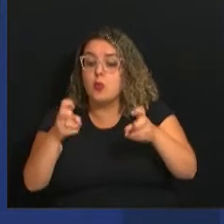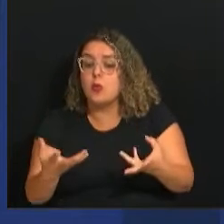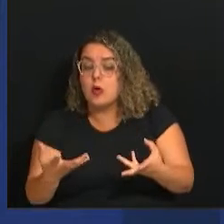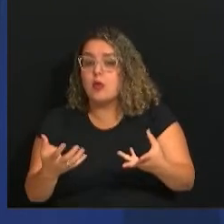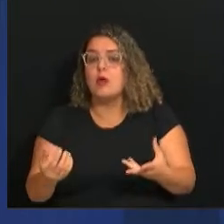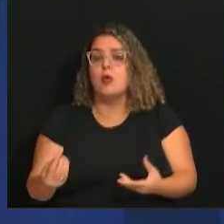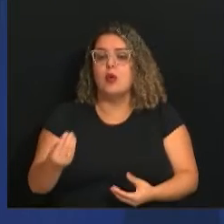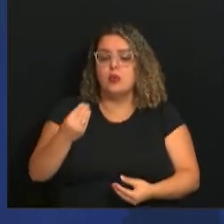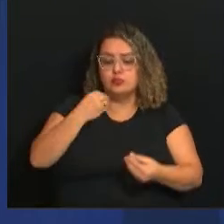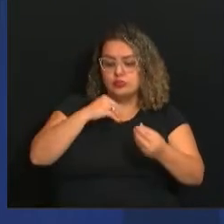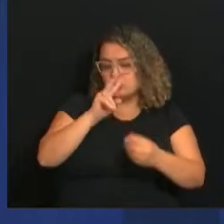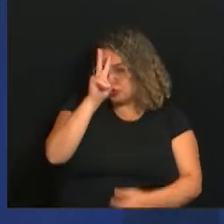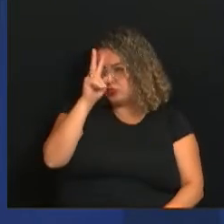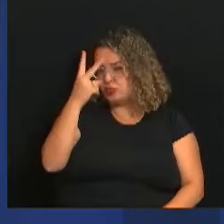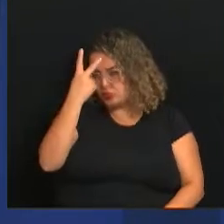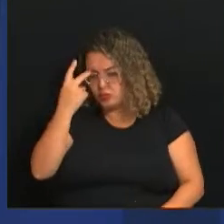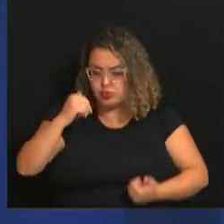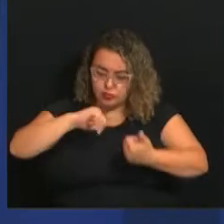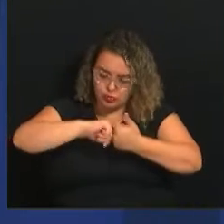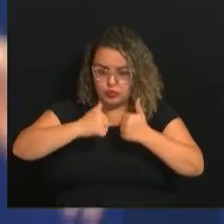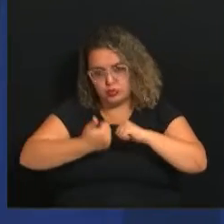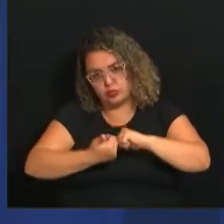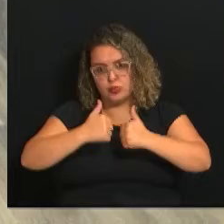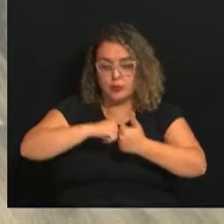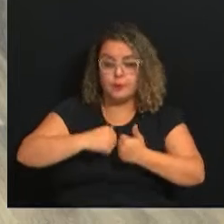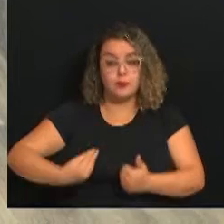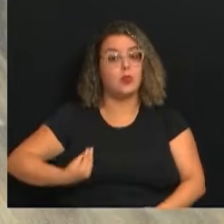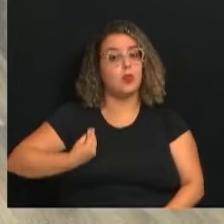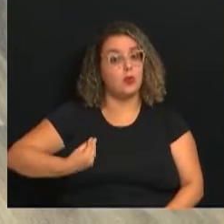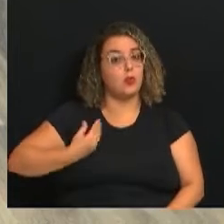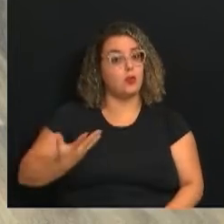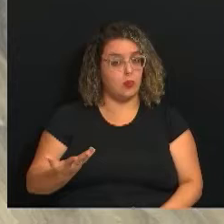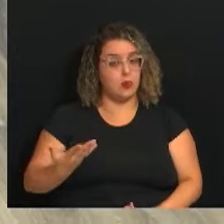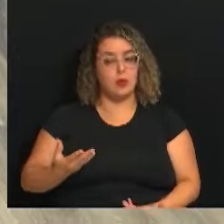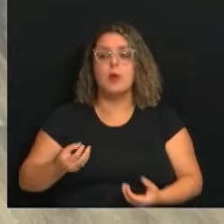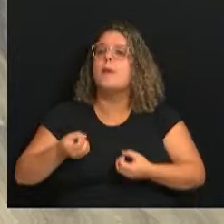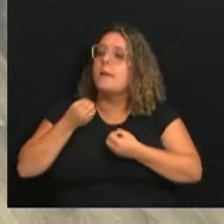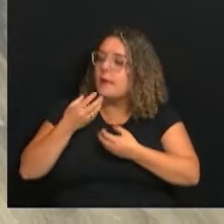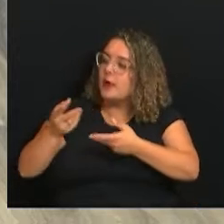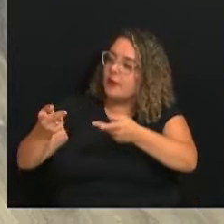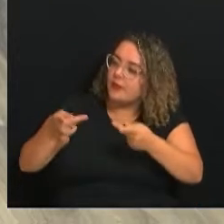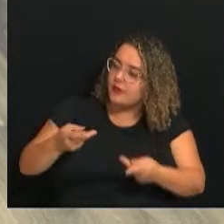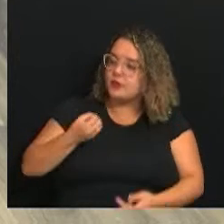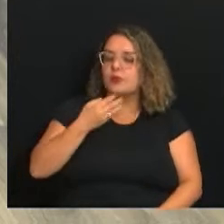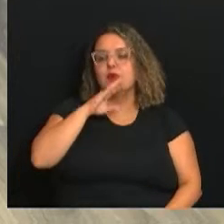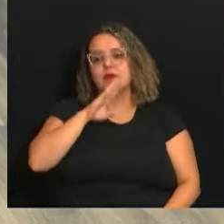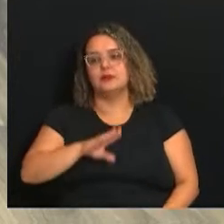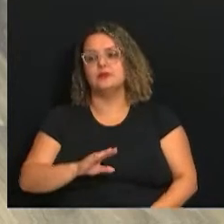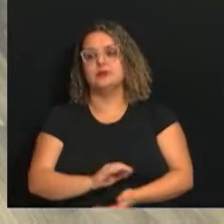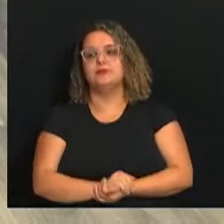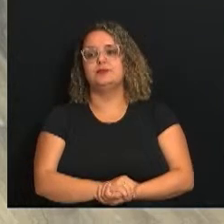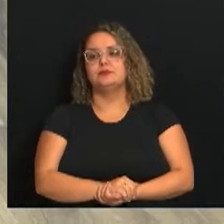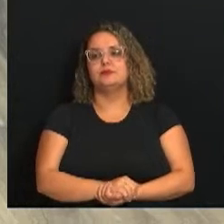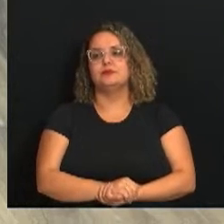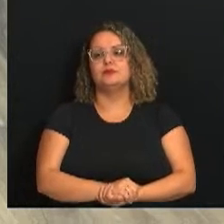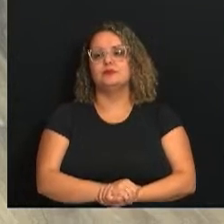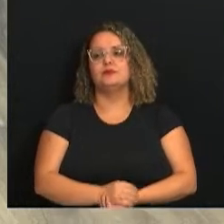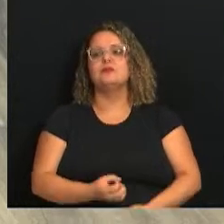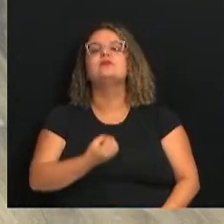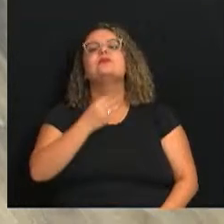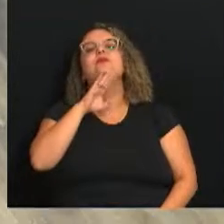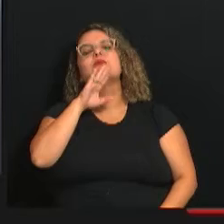Câmara Notícia de volta ao vivo nesta terça-feira, 12h40. Hora de conhecermos a história de uma